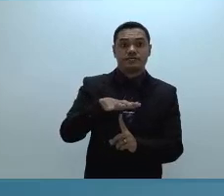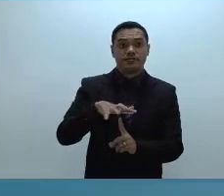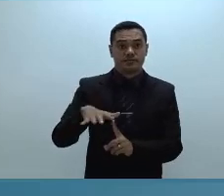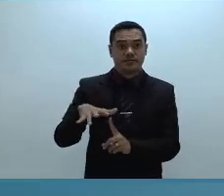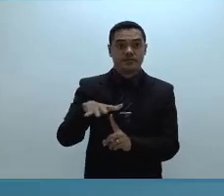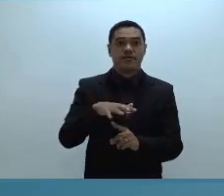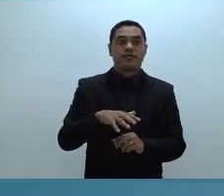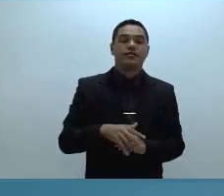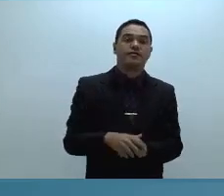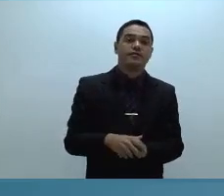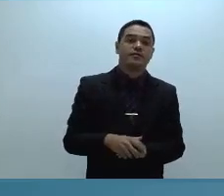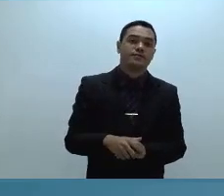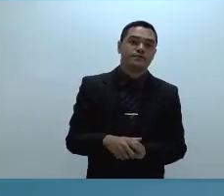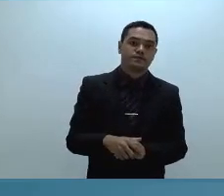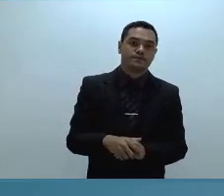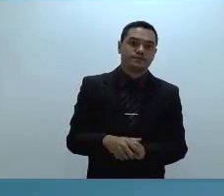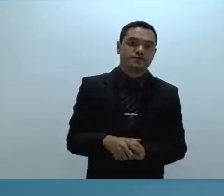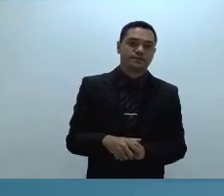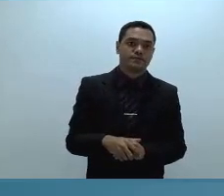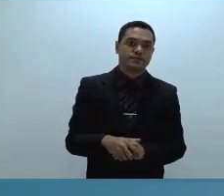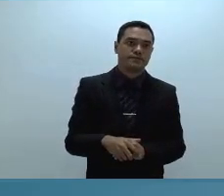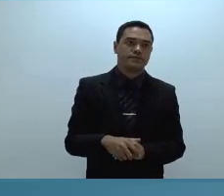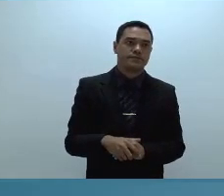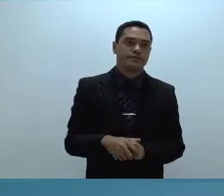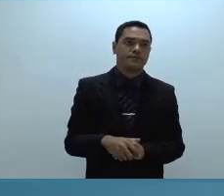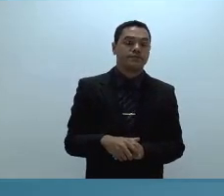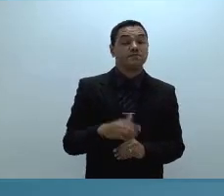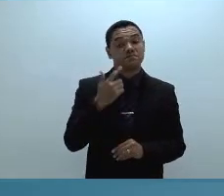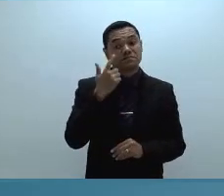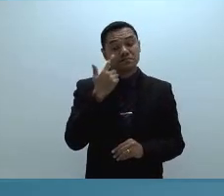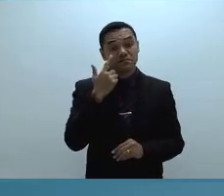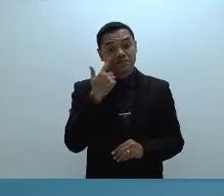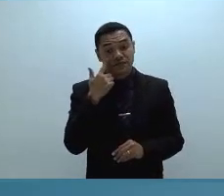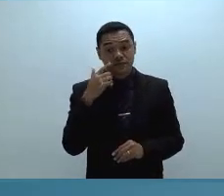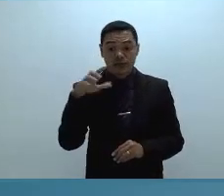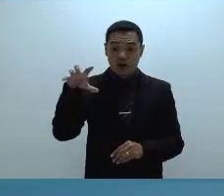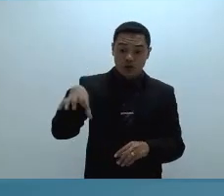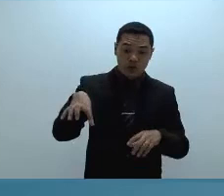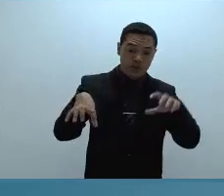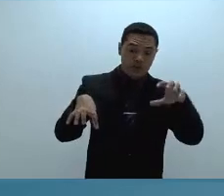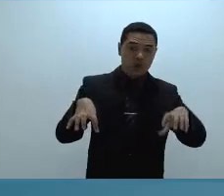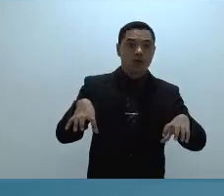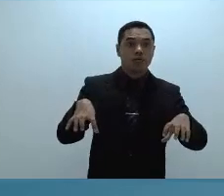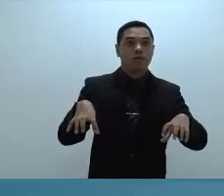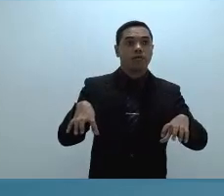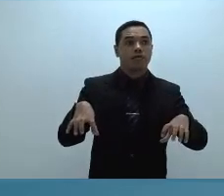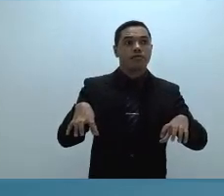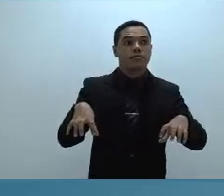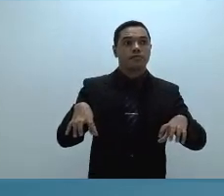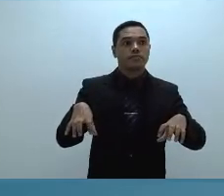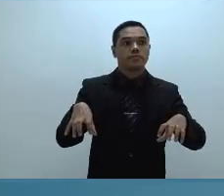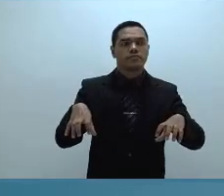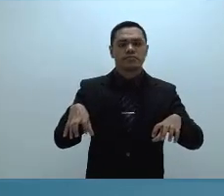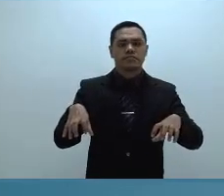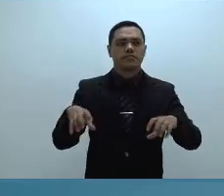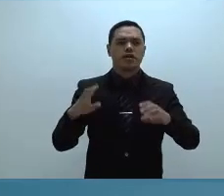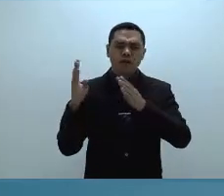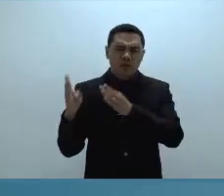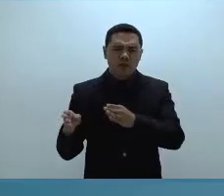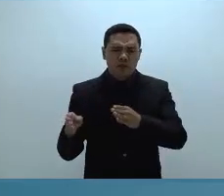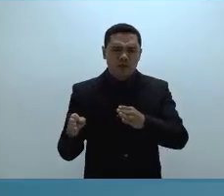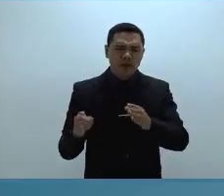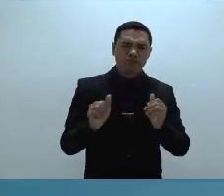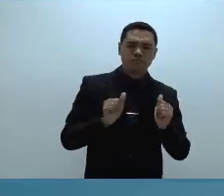olhar no polo ativo, no polo passivo da demanda, você não